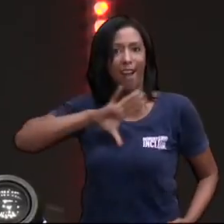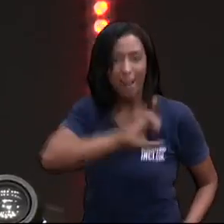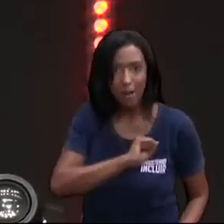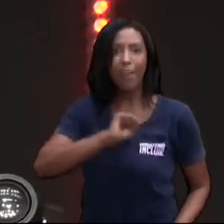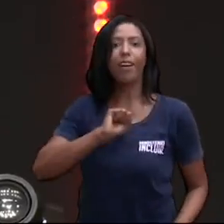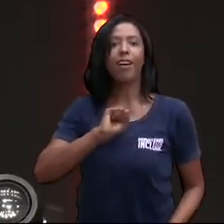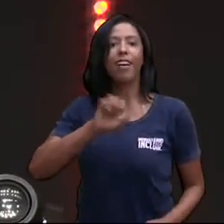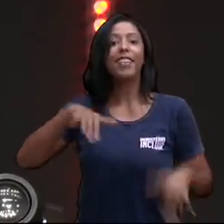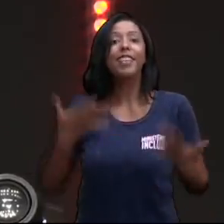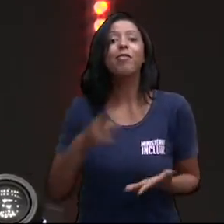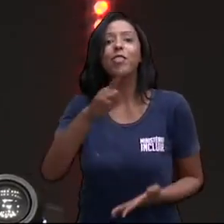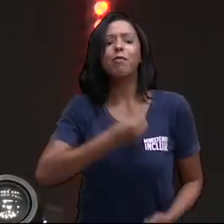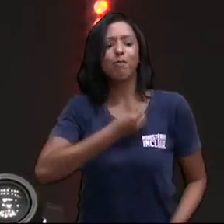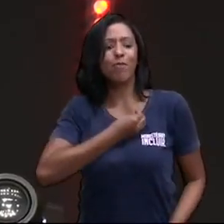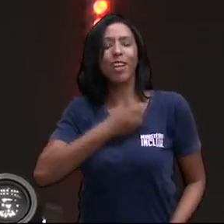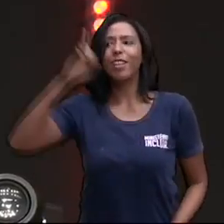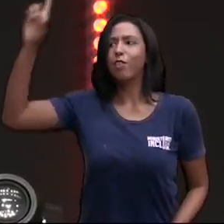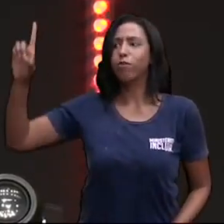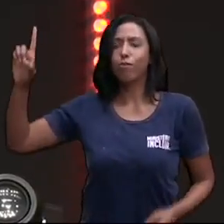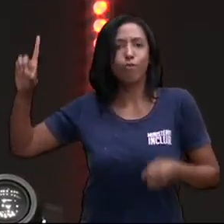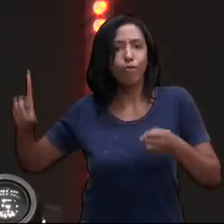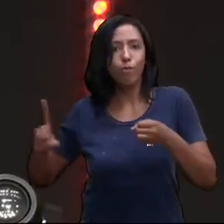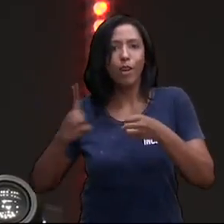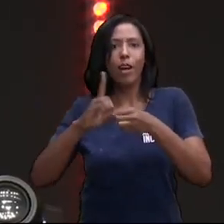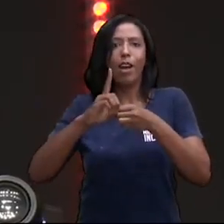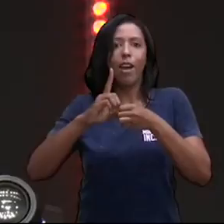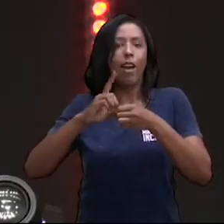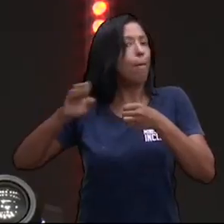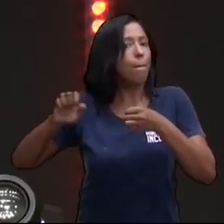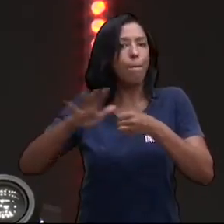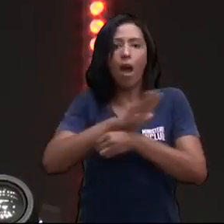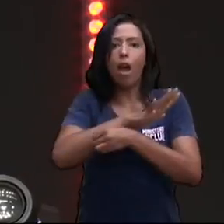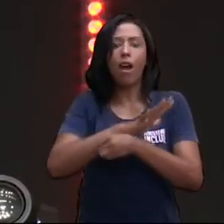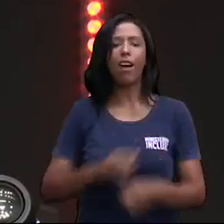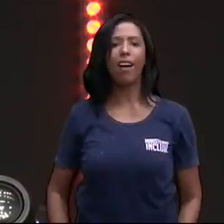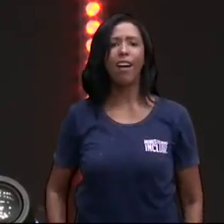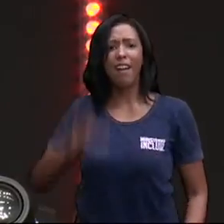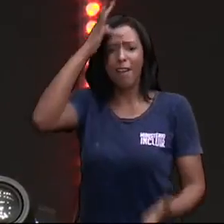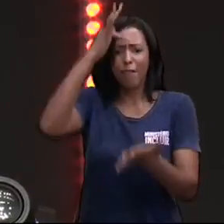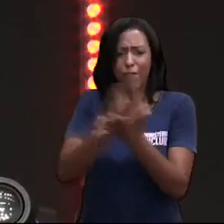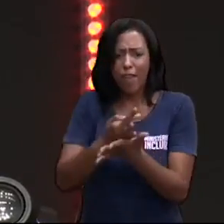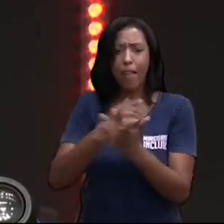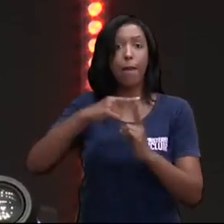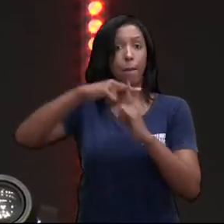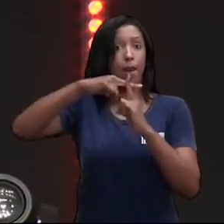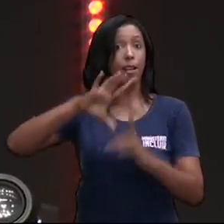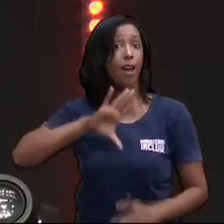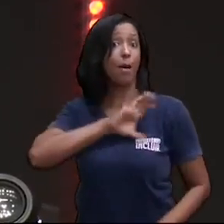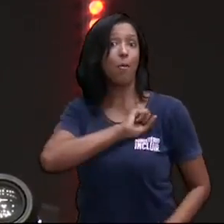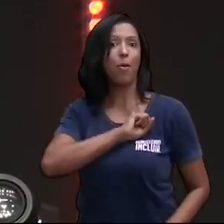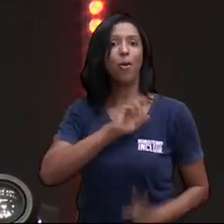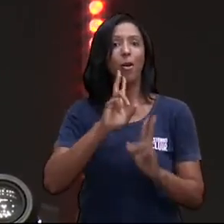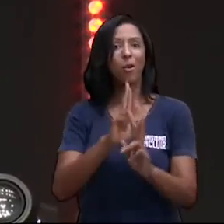de Deus o pé amor Plenitude pastor que que é plenitude de Deus